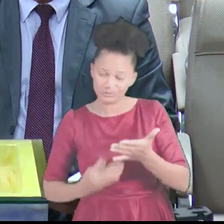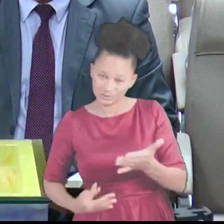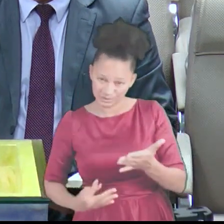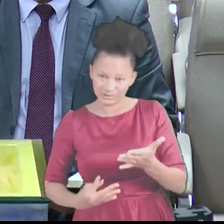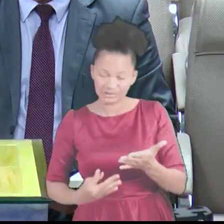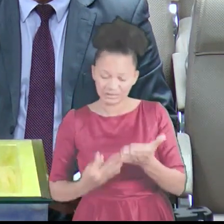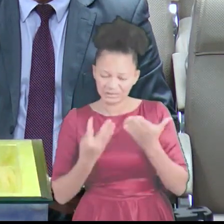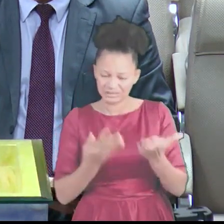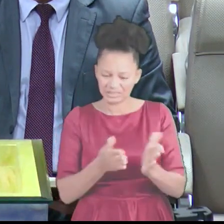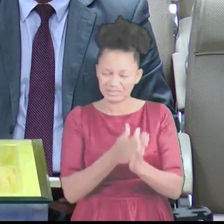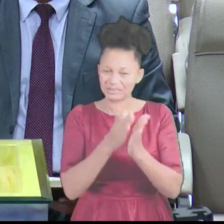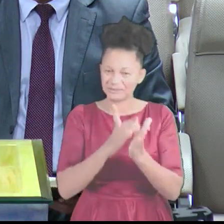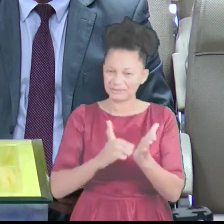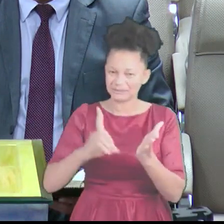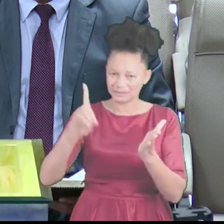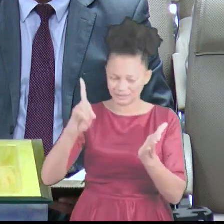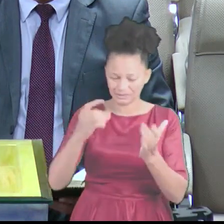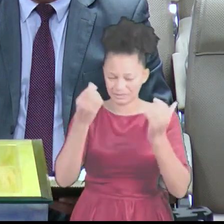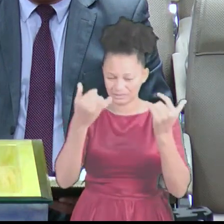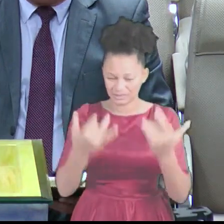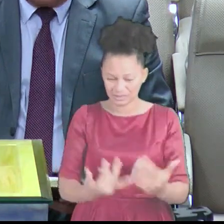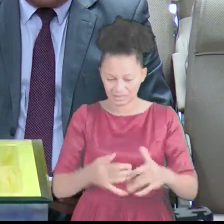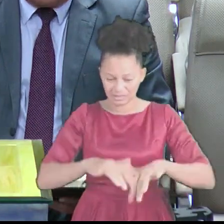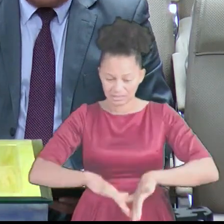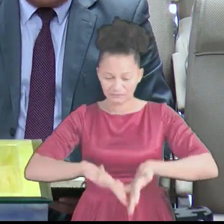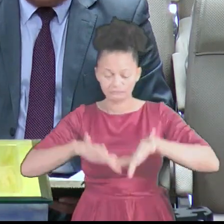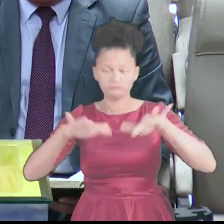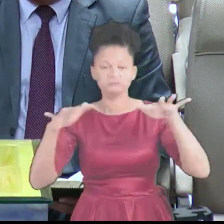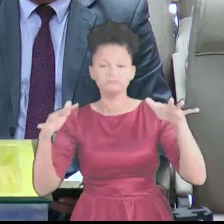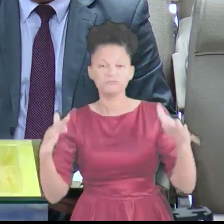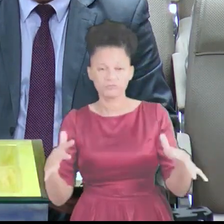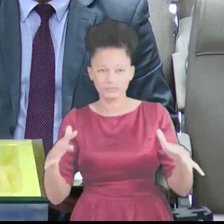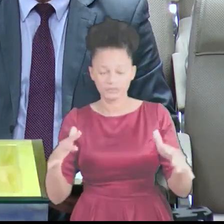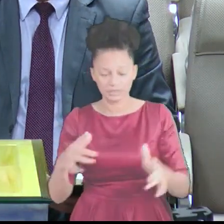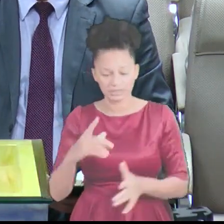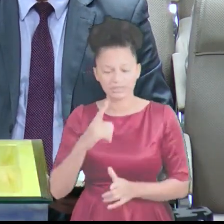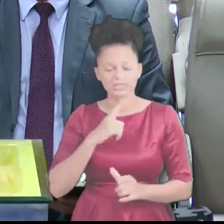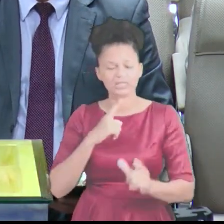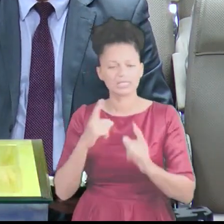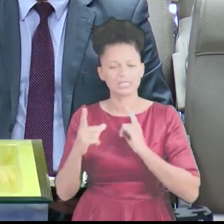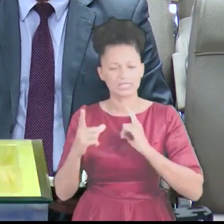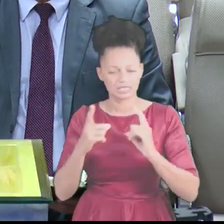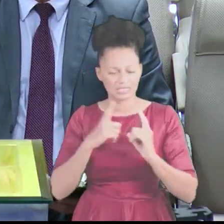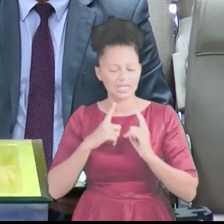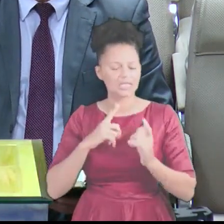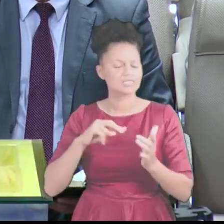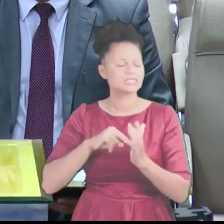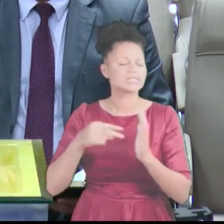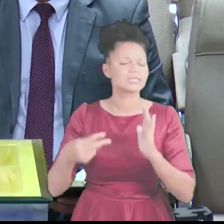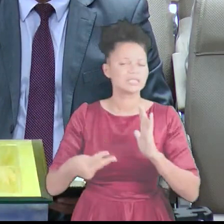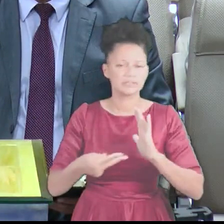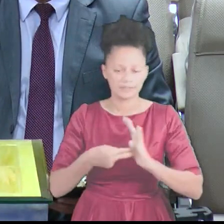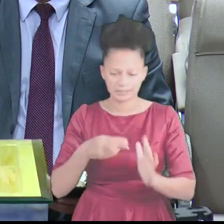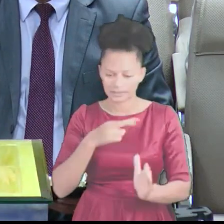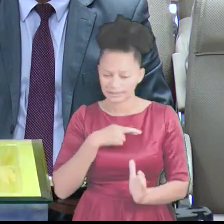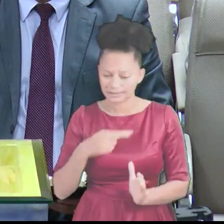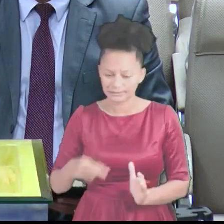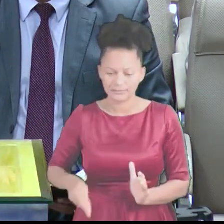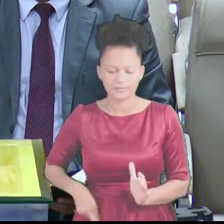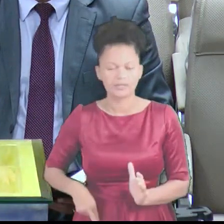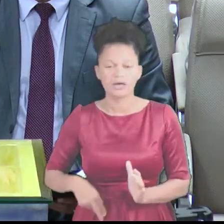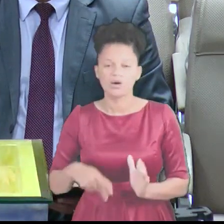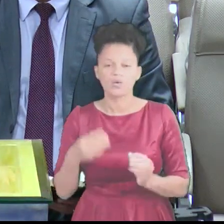nos diz que este vale, repito, representa a